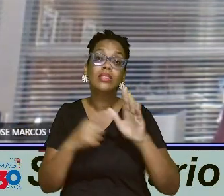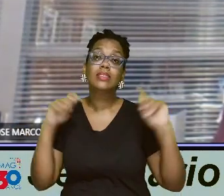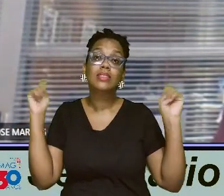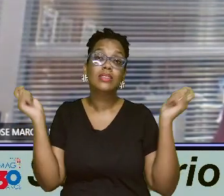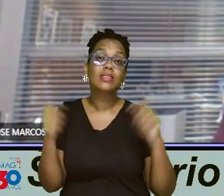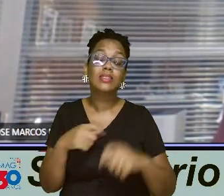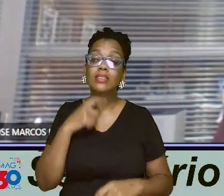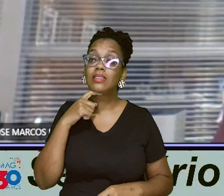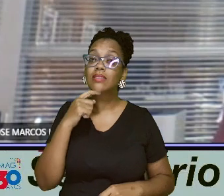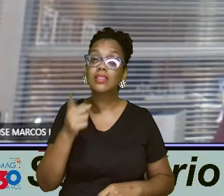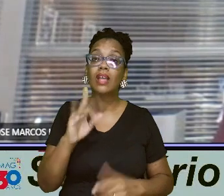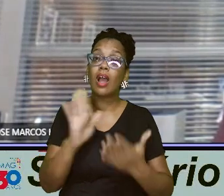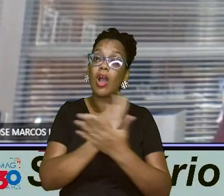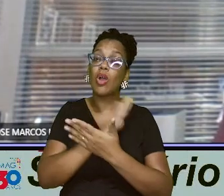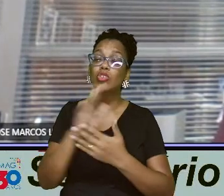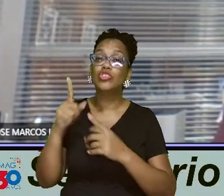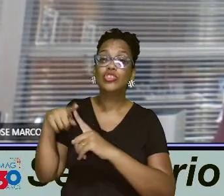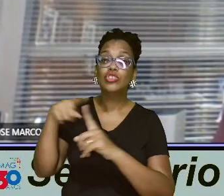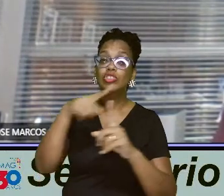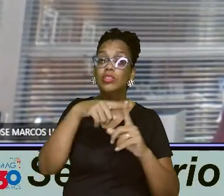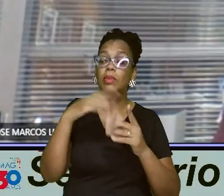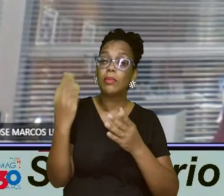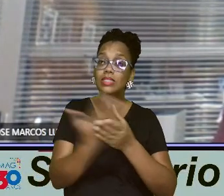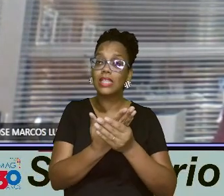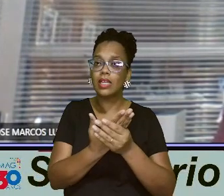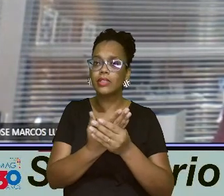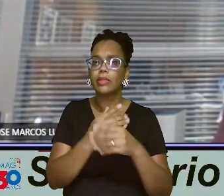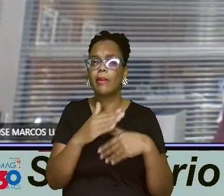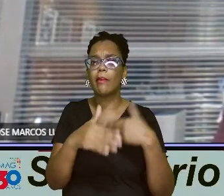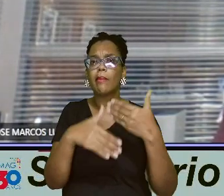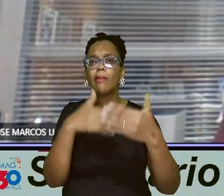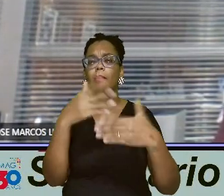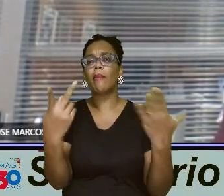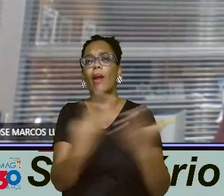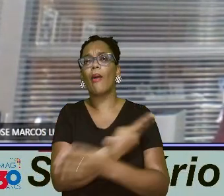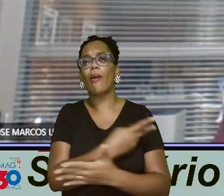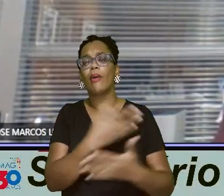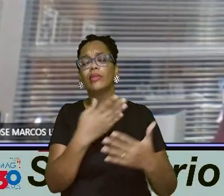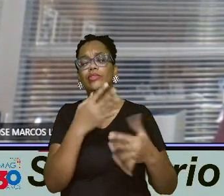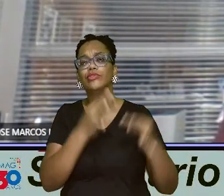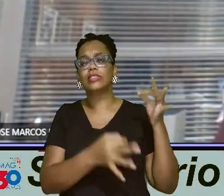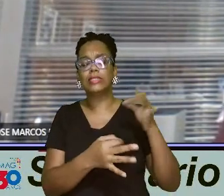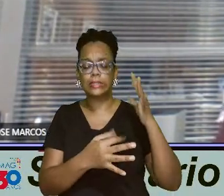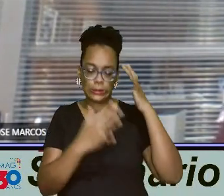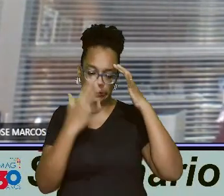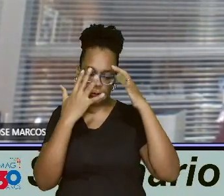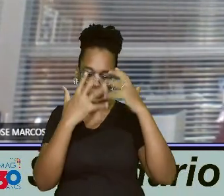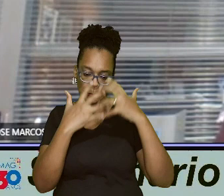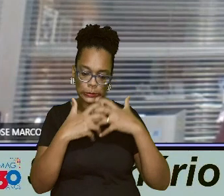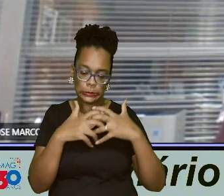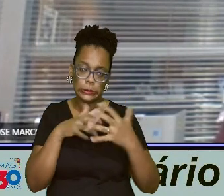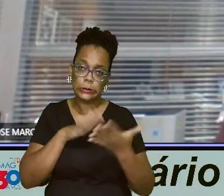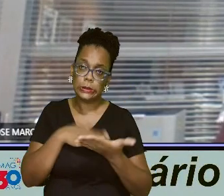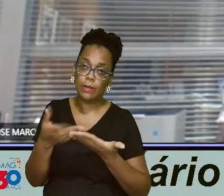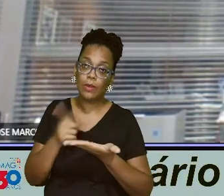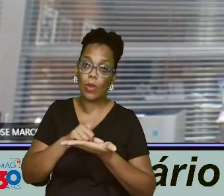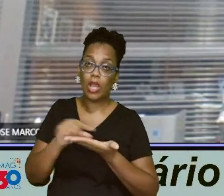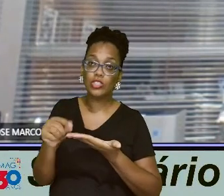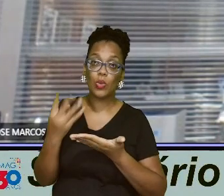de determinados tipos de processo, levou o judiciário a repensar a sua forma de interpretar o artigo 40. Como